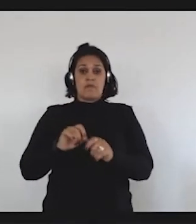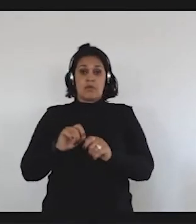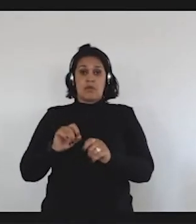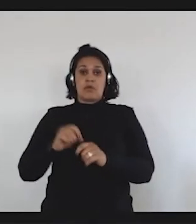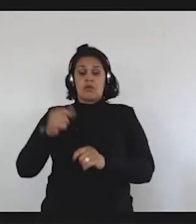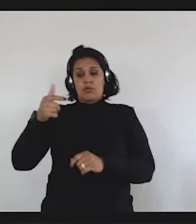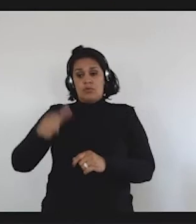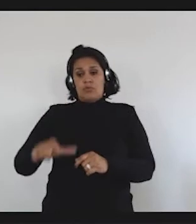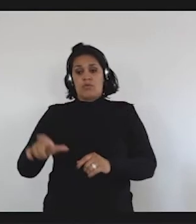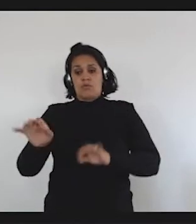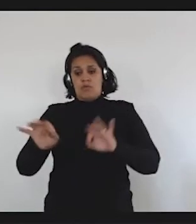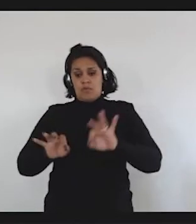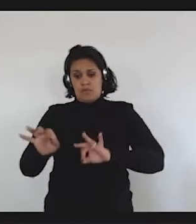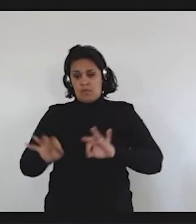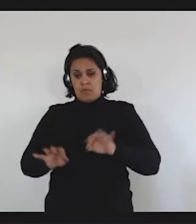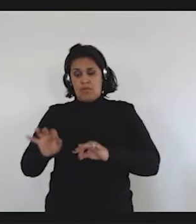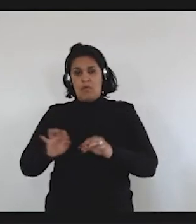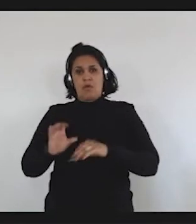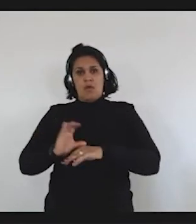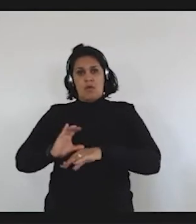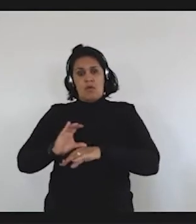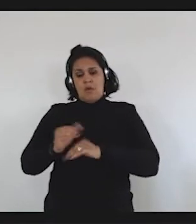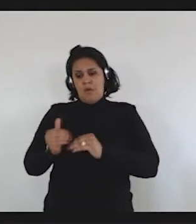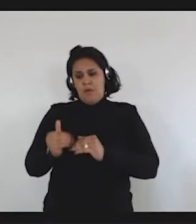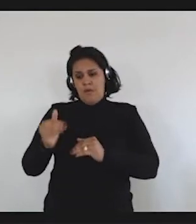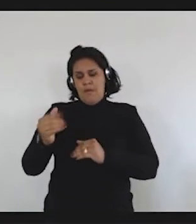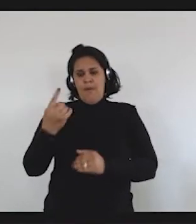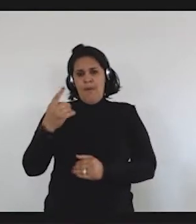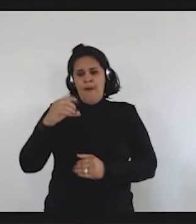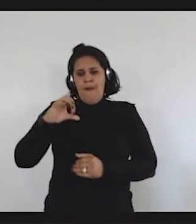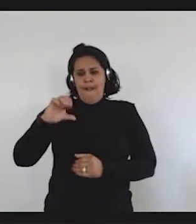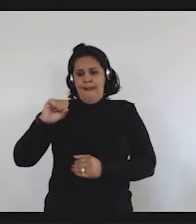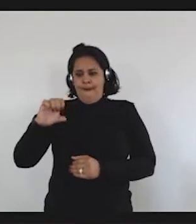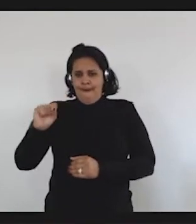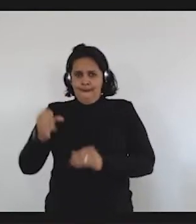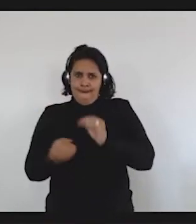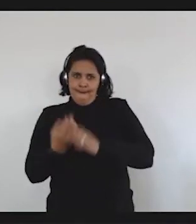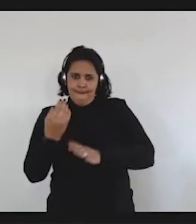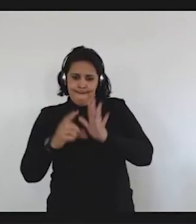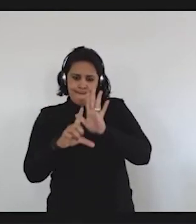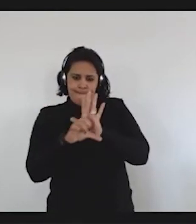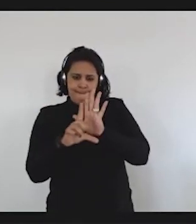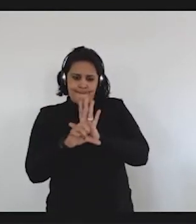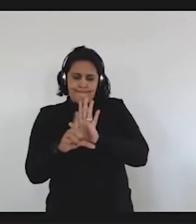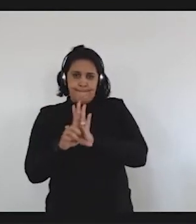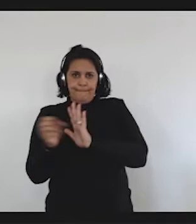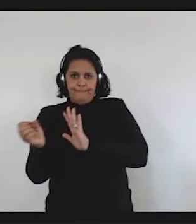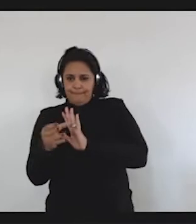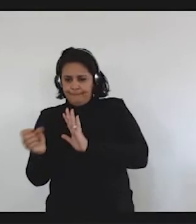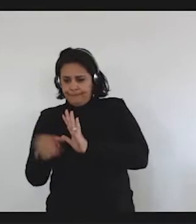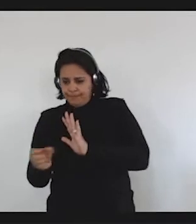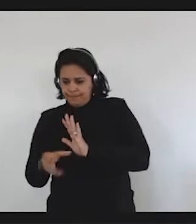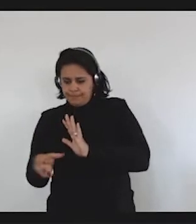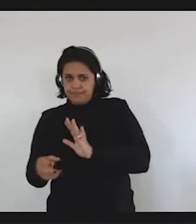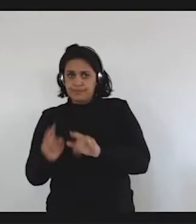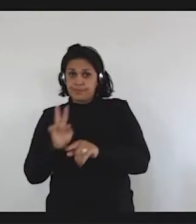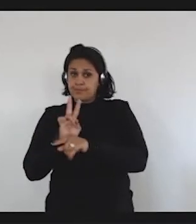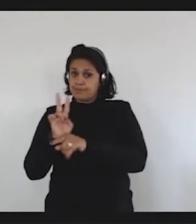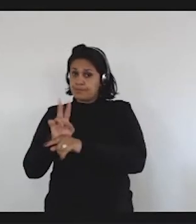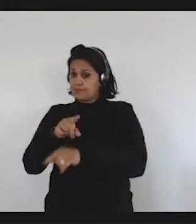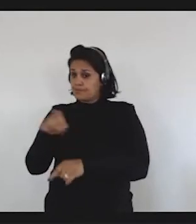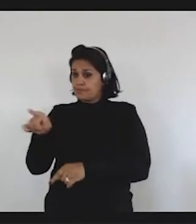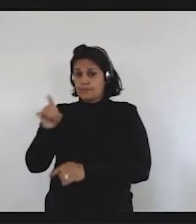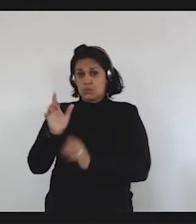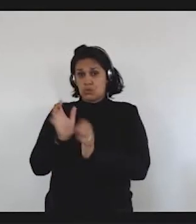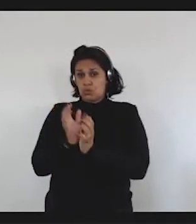de 1988, a construção de uma nova legislação para a proteção dessa classe tão